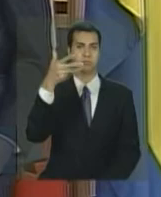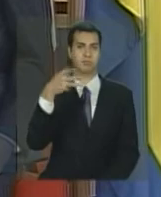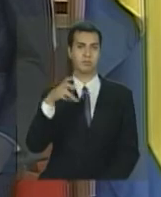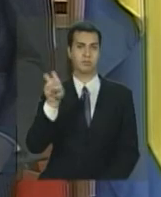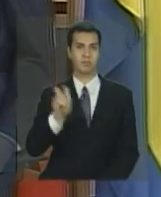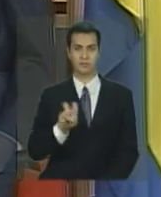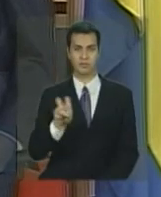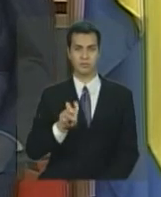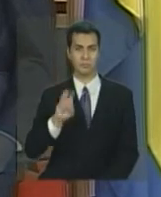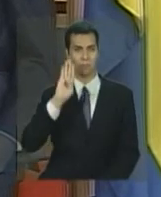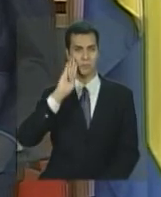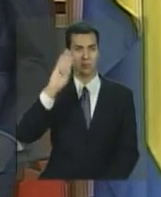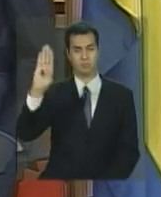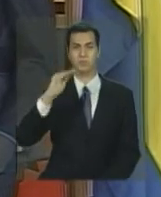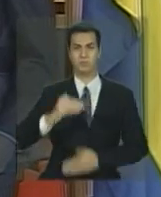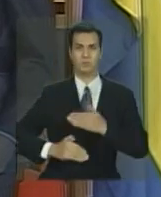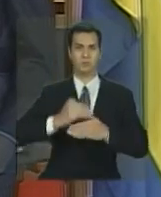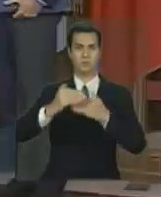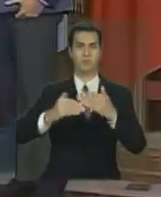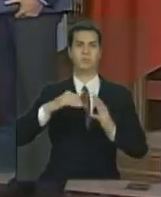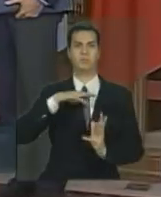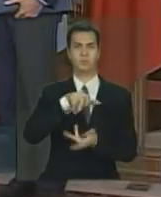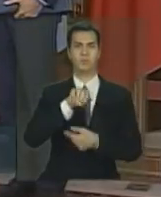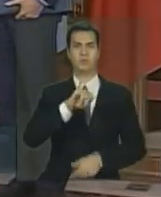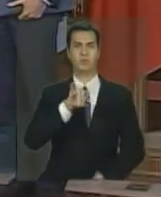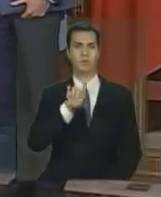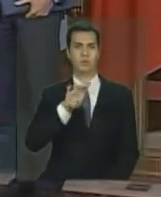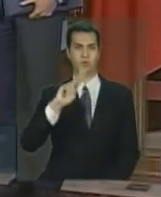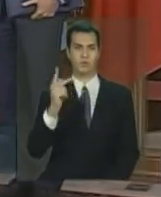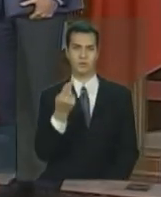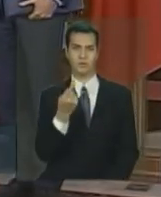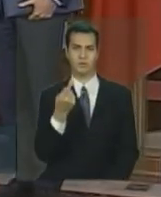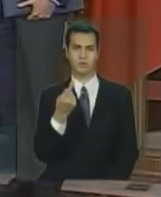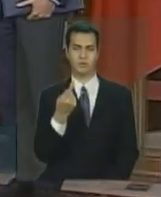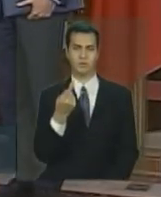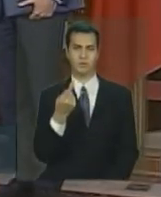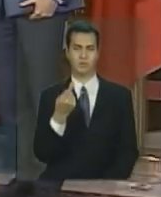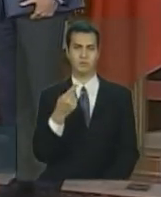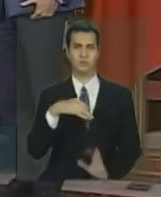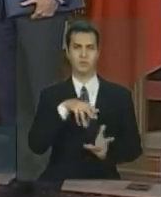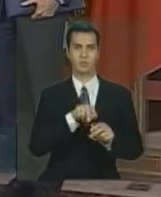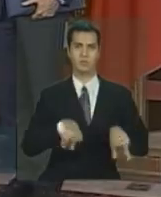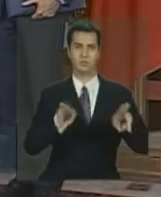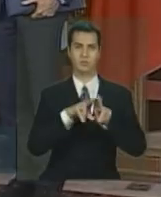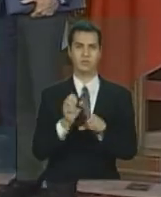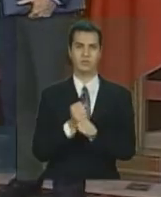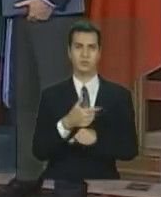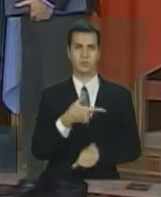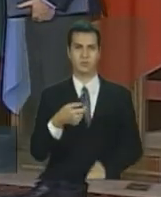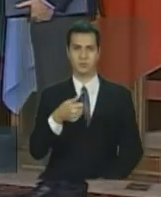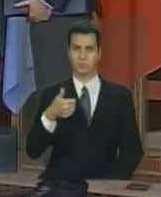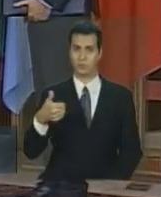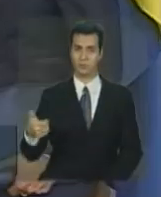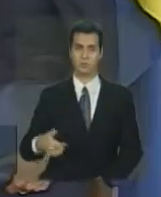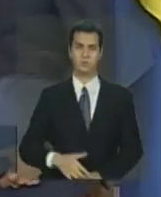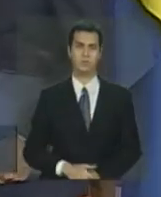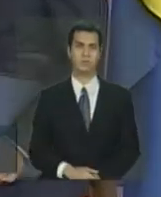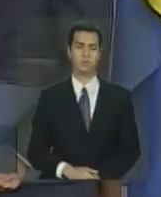mais desenvolvido do mundo pelo Índice de Desenvolvimento Humano da ONU em 2011.